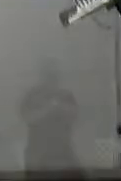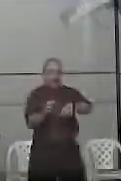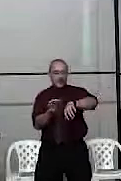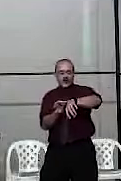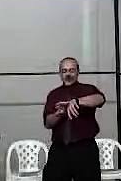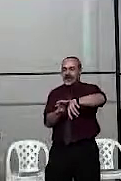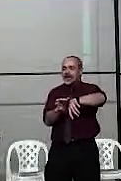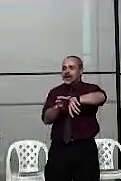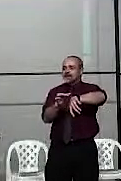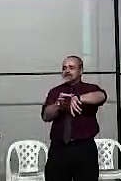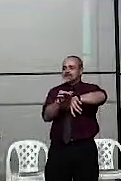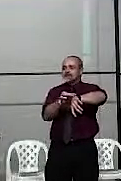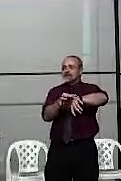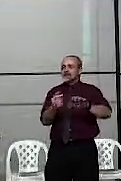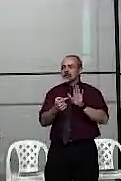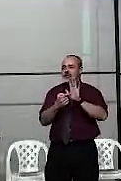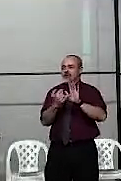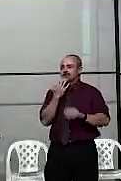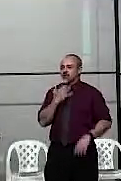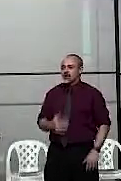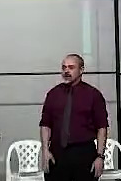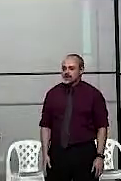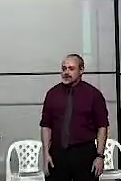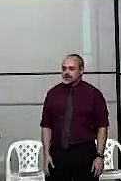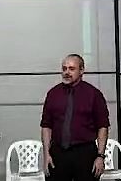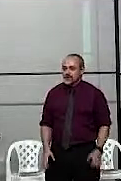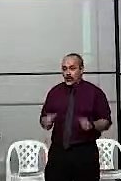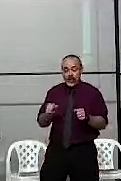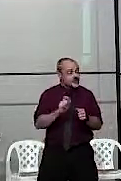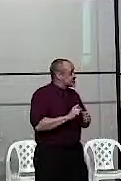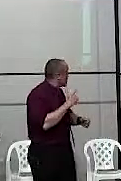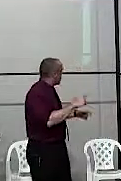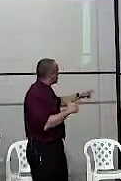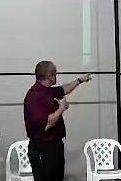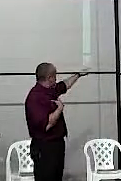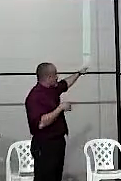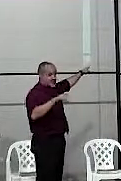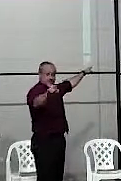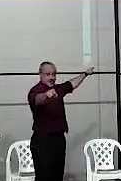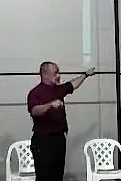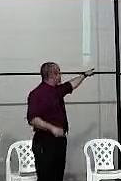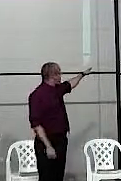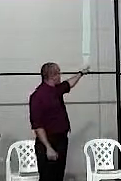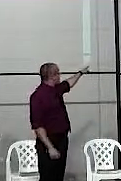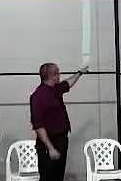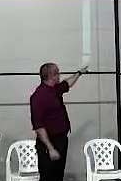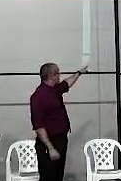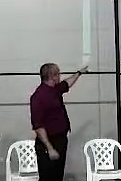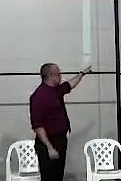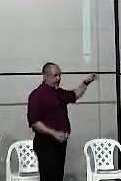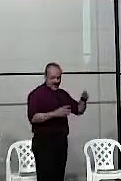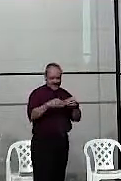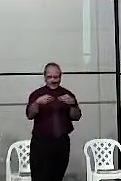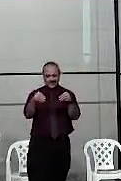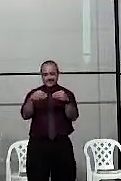Pode fazer uma pulseira mostrando as cores. Ou pode fazer outros jeitos.